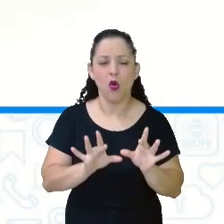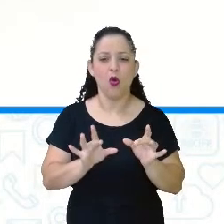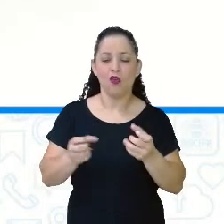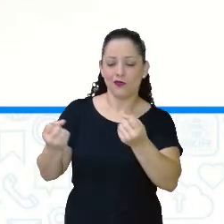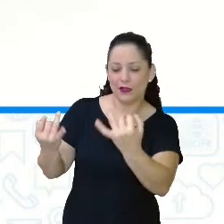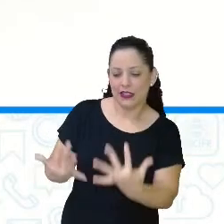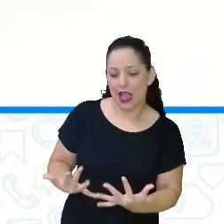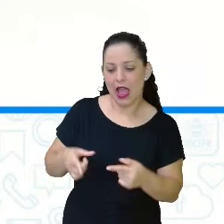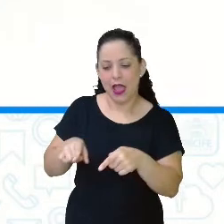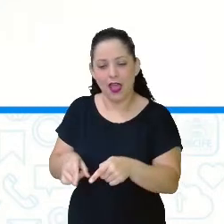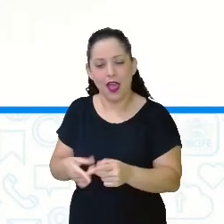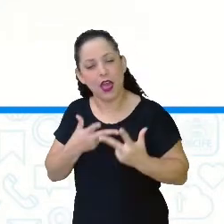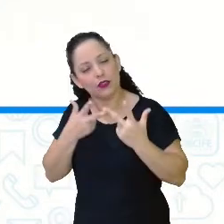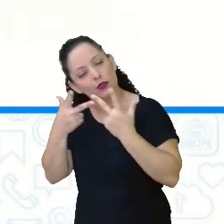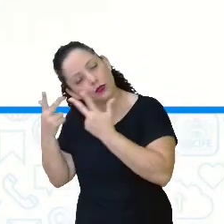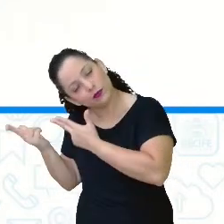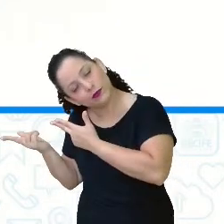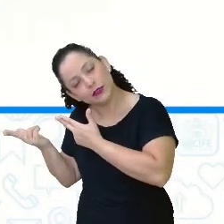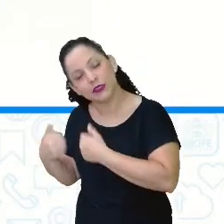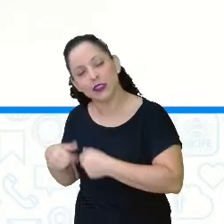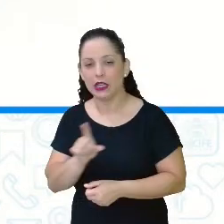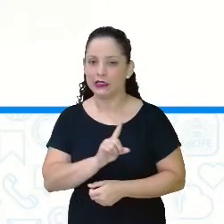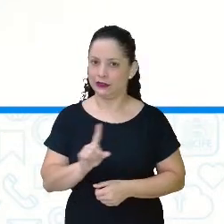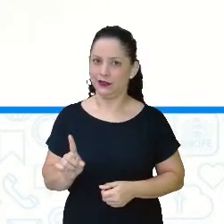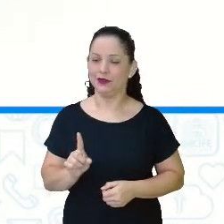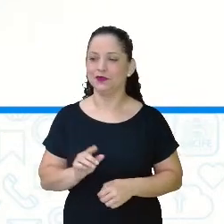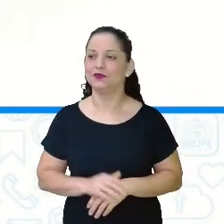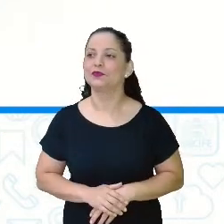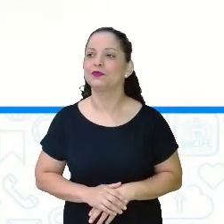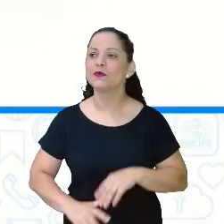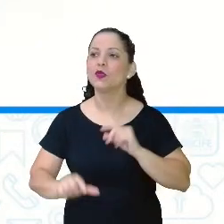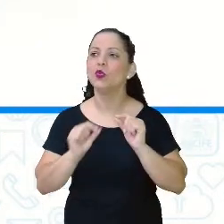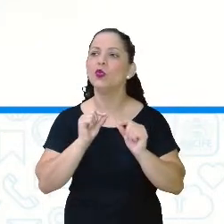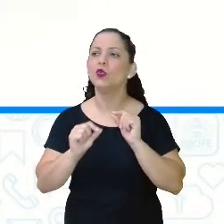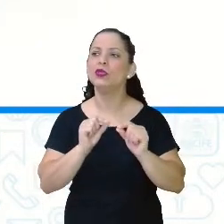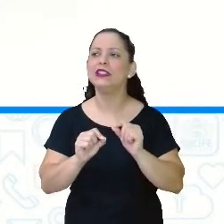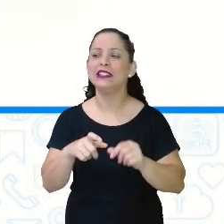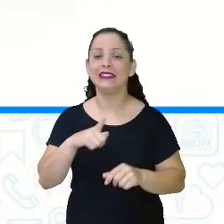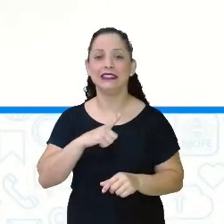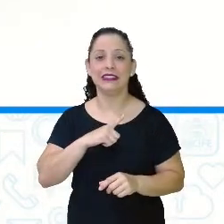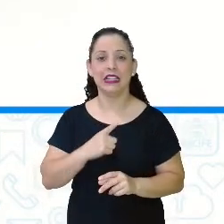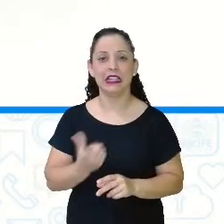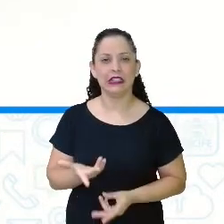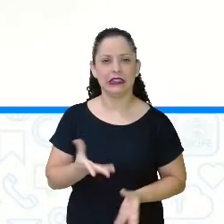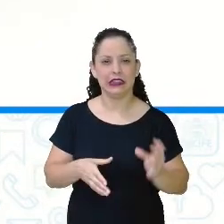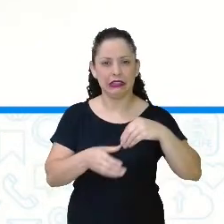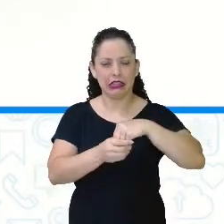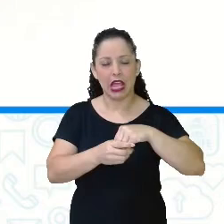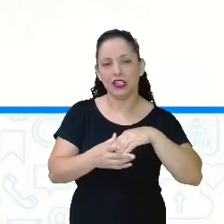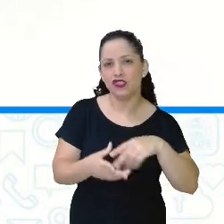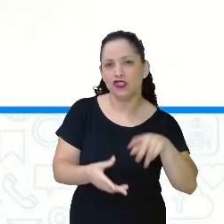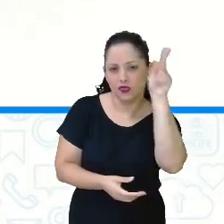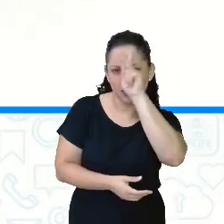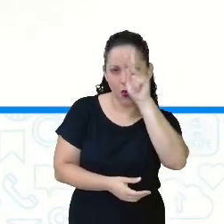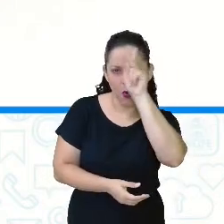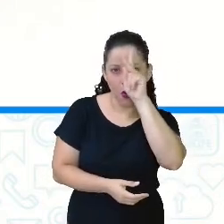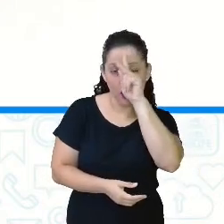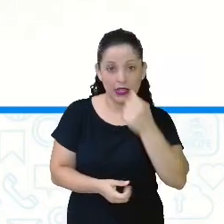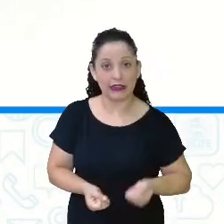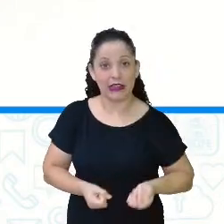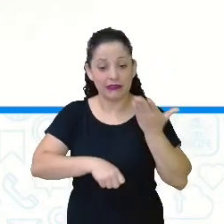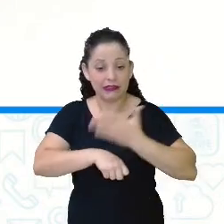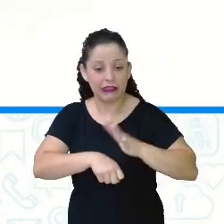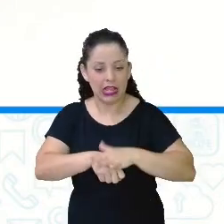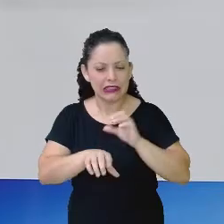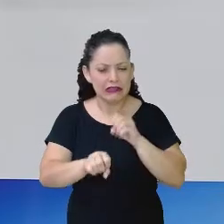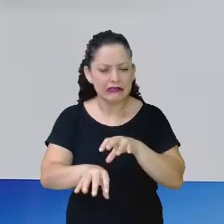os ensinamentos sobre a essência humana presentes nos contos ajudariam a preparar leitores e ouvintes para a vida adulta.